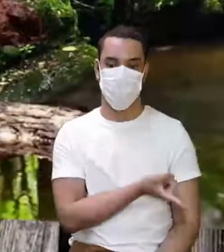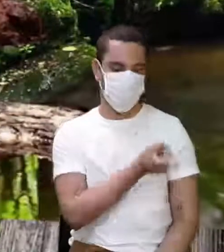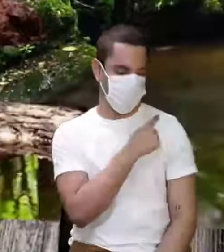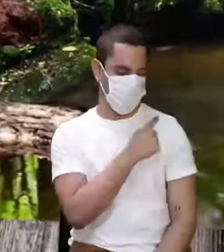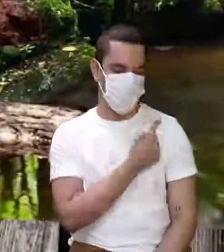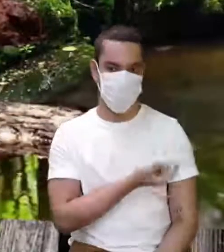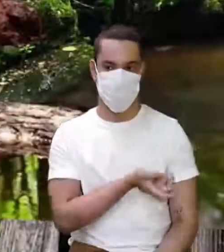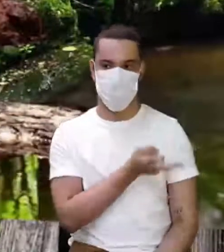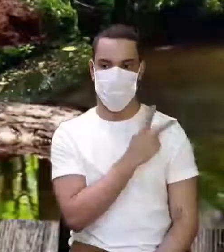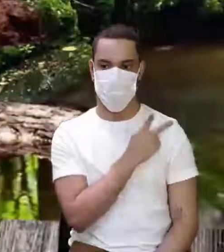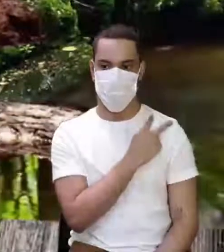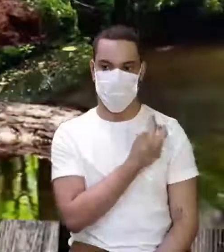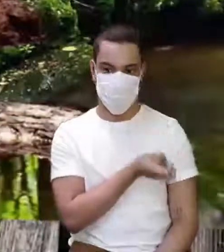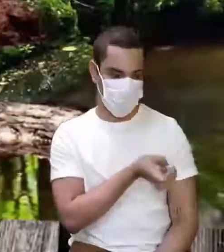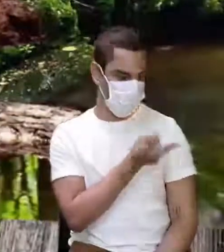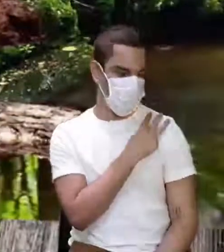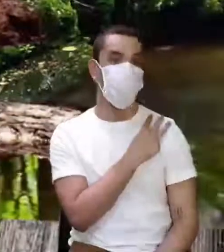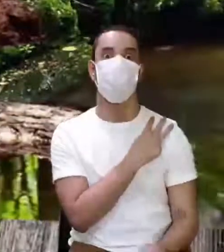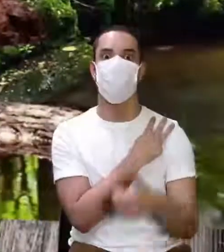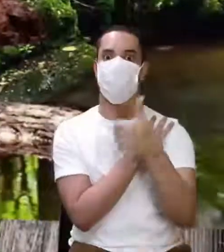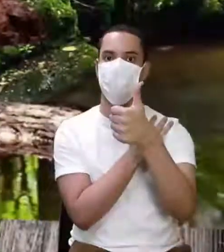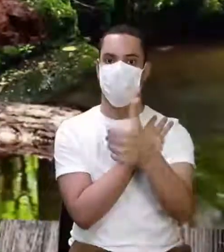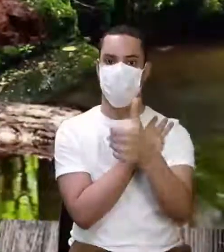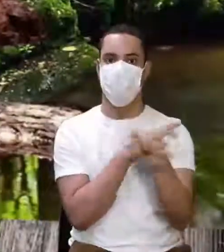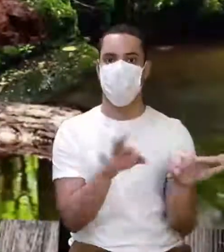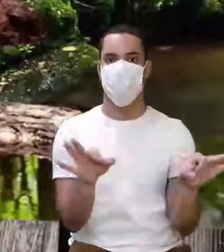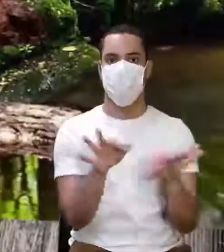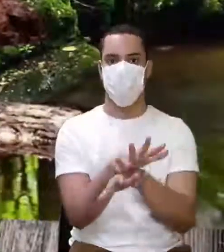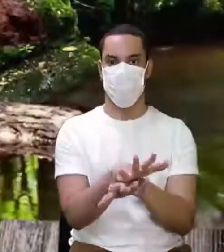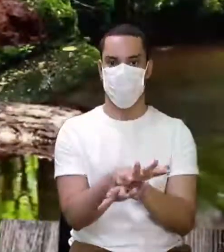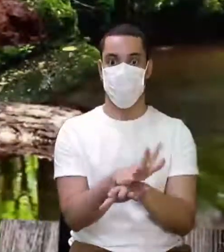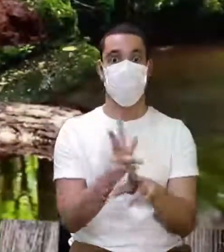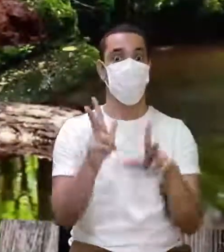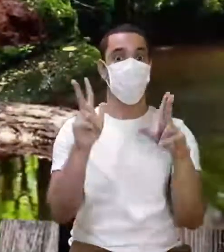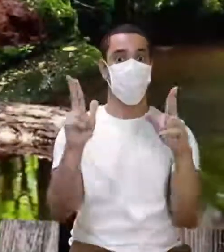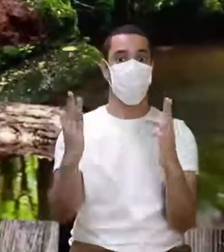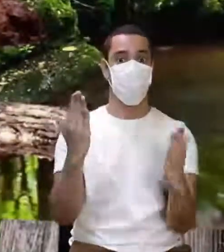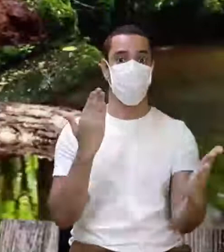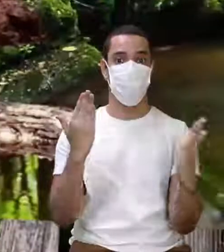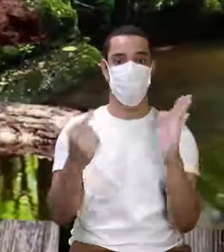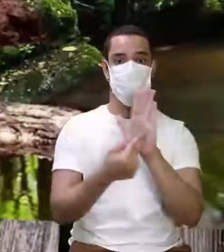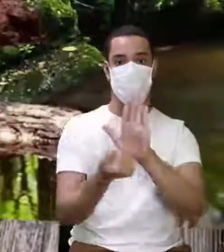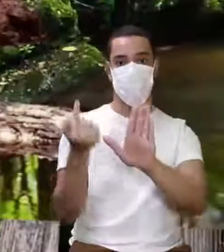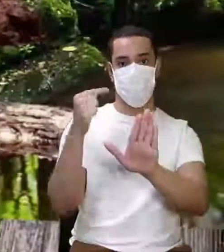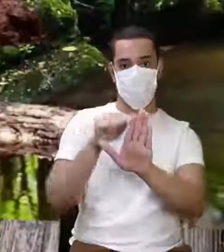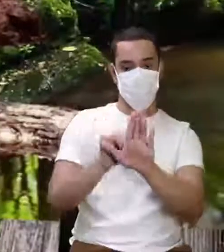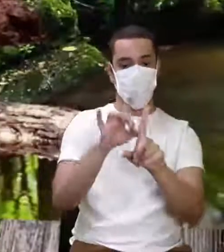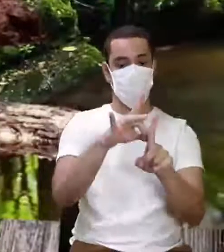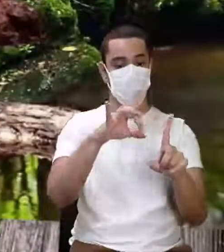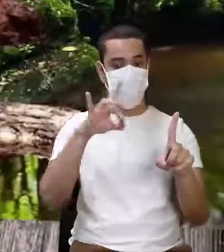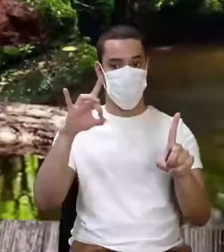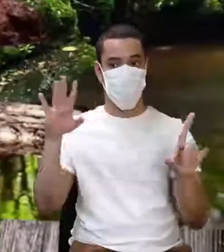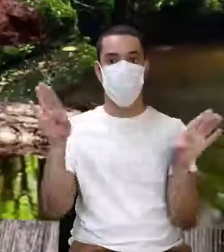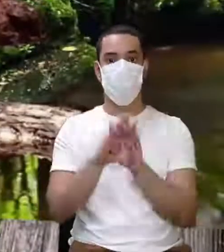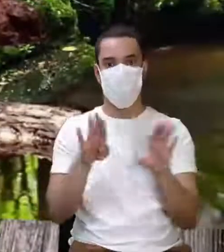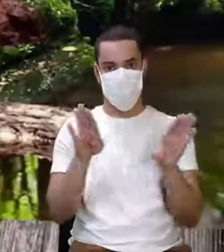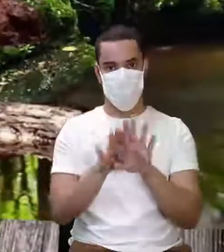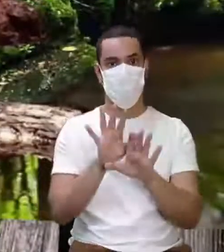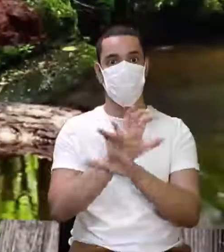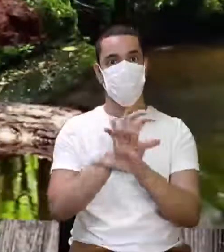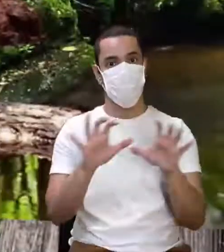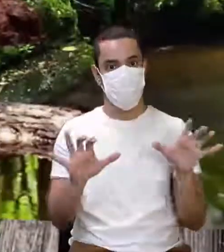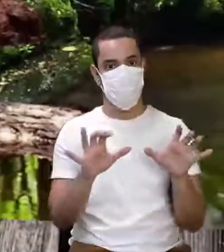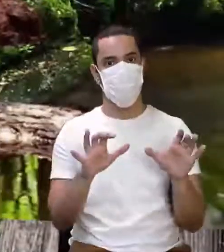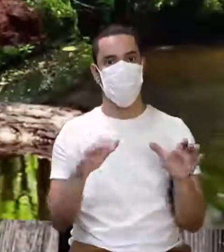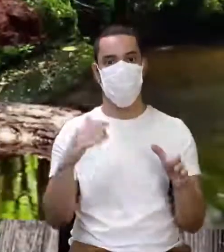ensino médio para concluir. É uma condição. Então, esse processo de isolamento também é uma condição para